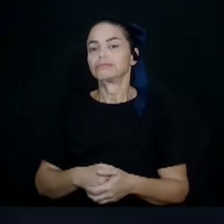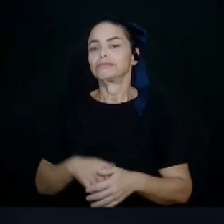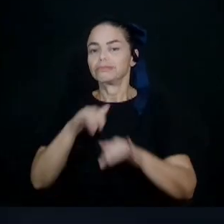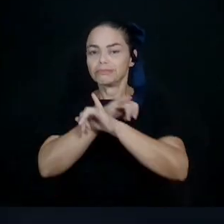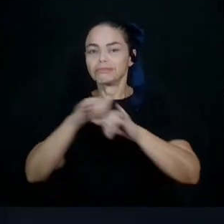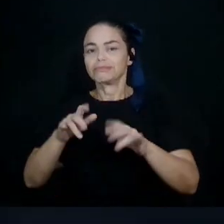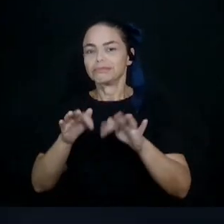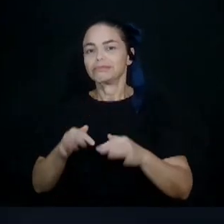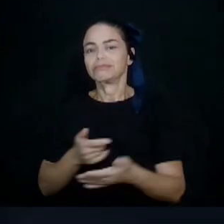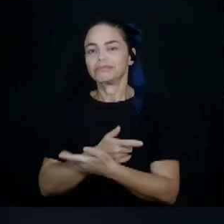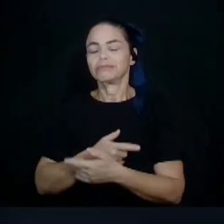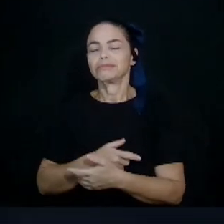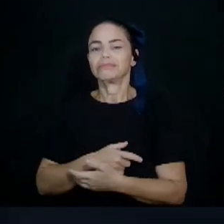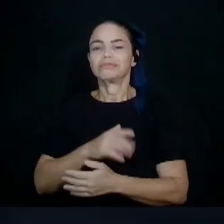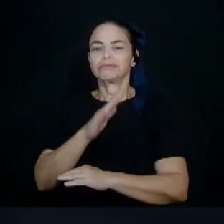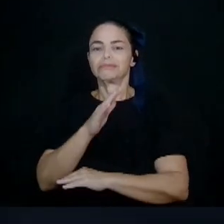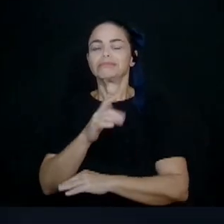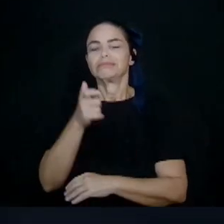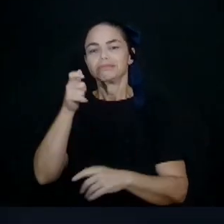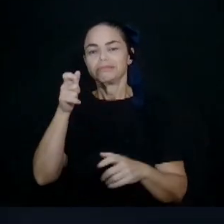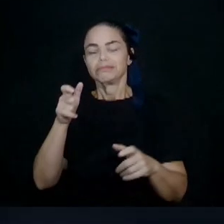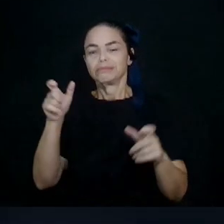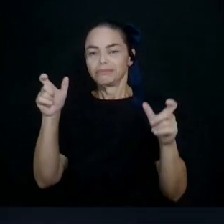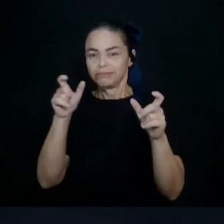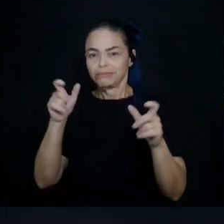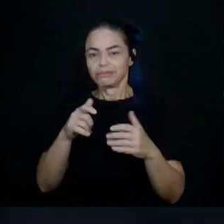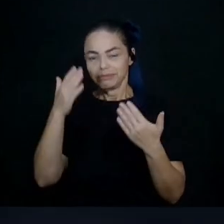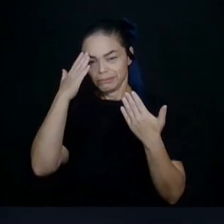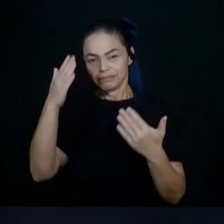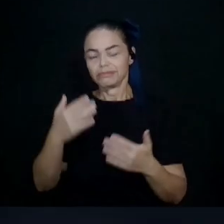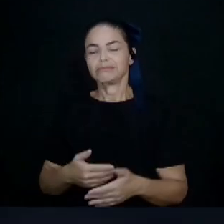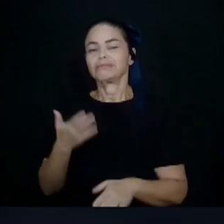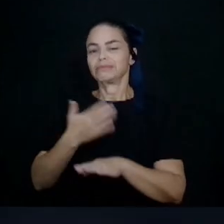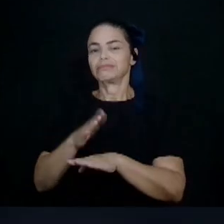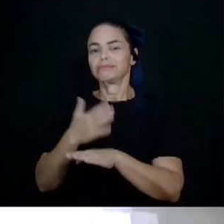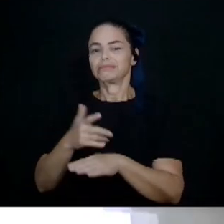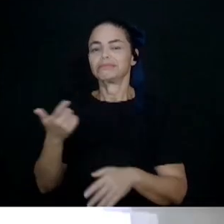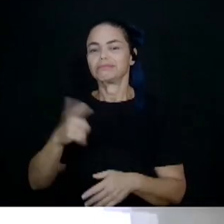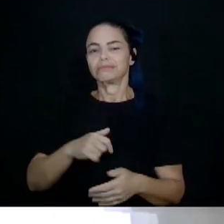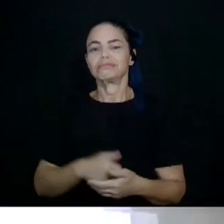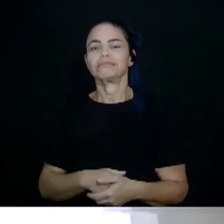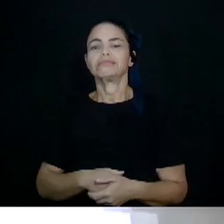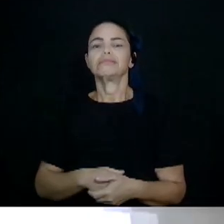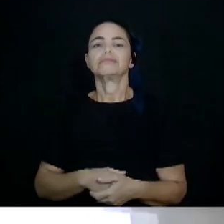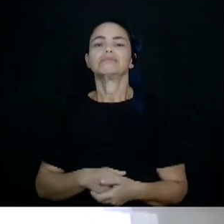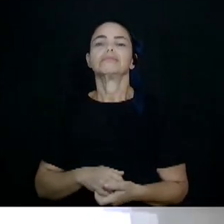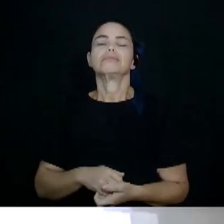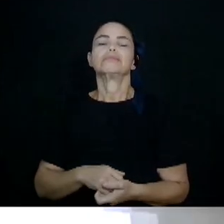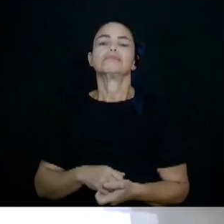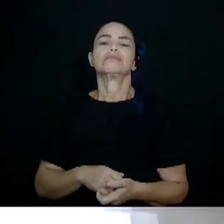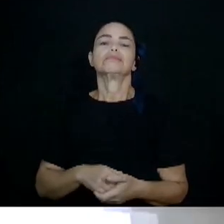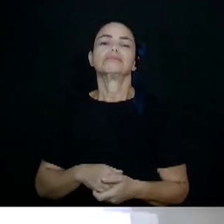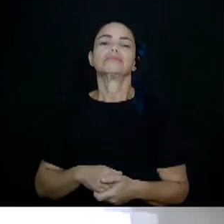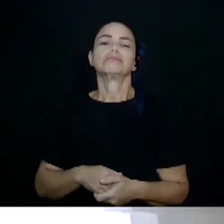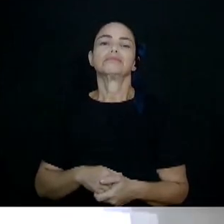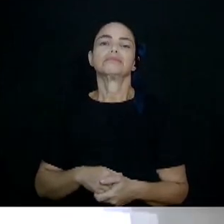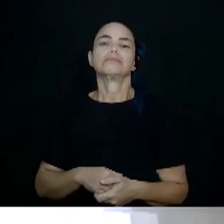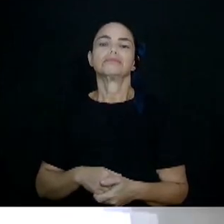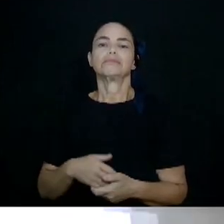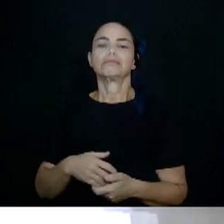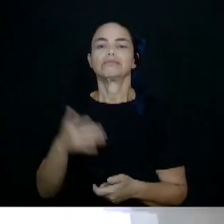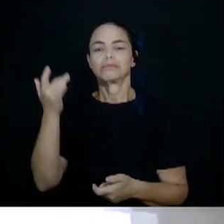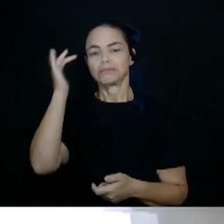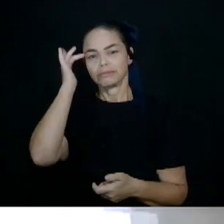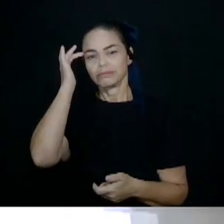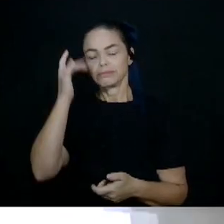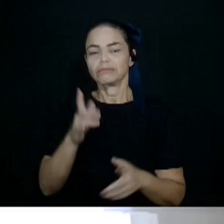nossos telespectadores e, mais uma vez, agradecendo a sua participação com a gente aqui. Bom, eu acho que para a gente